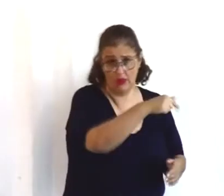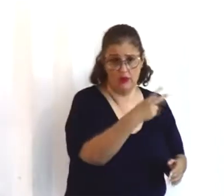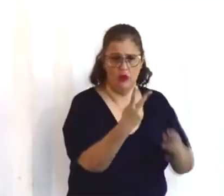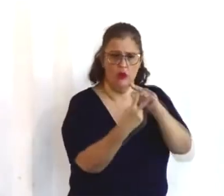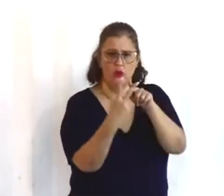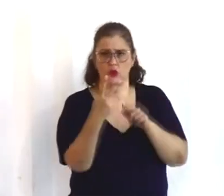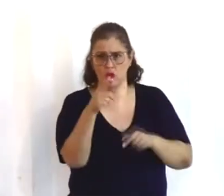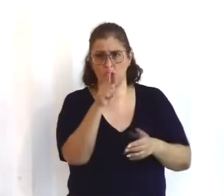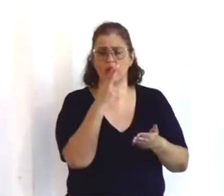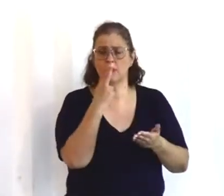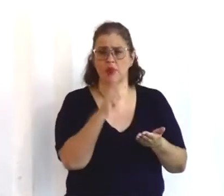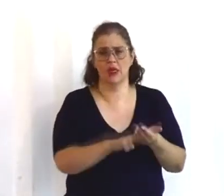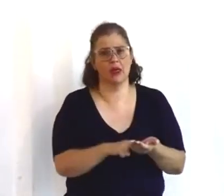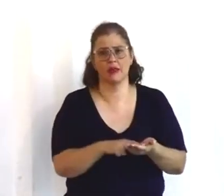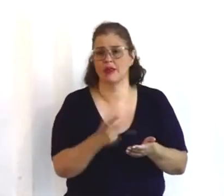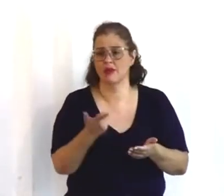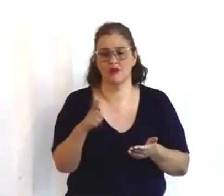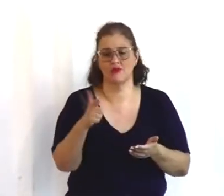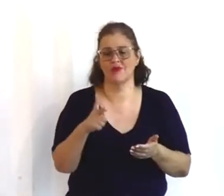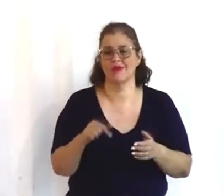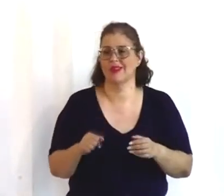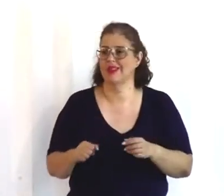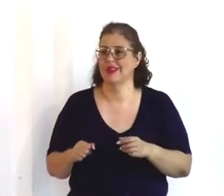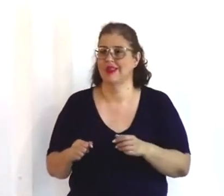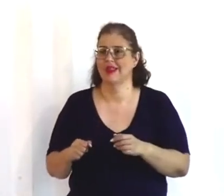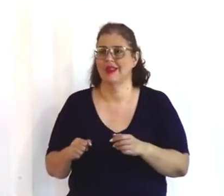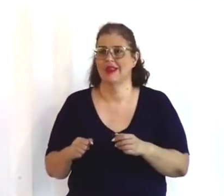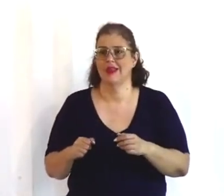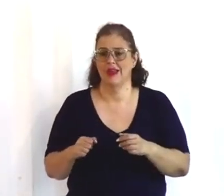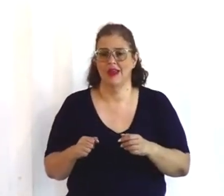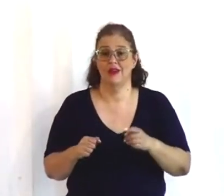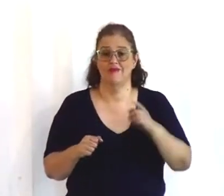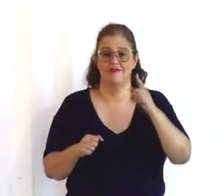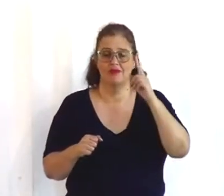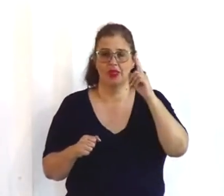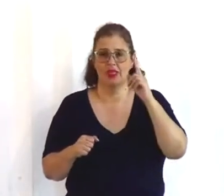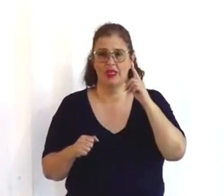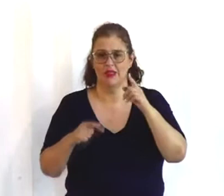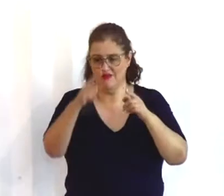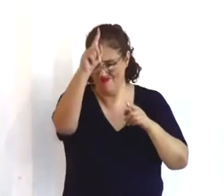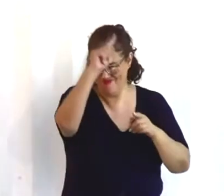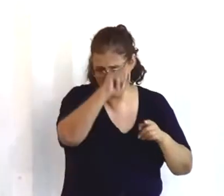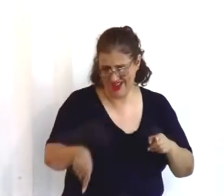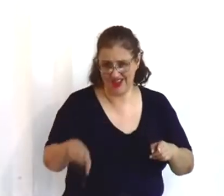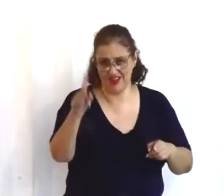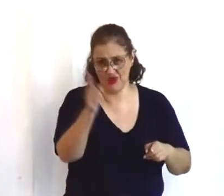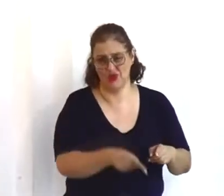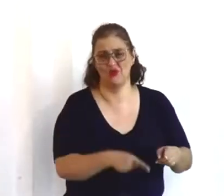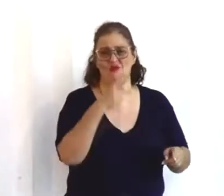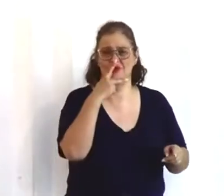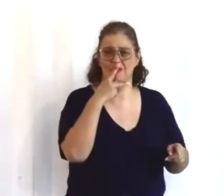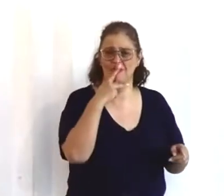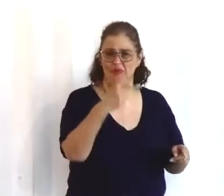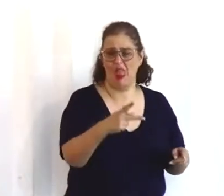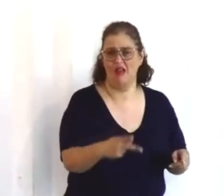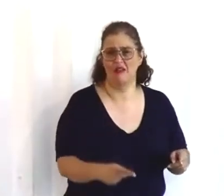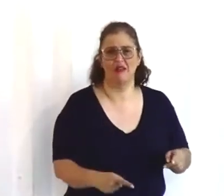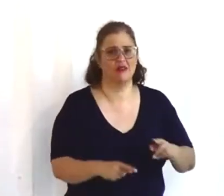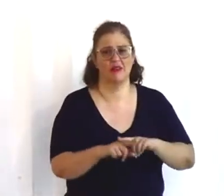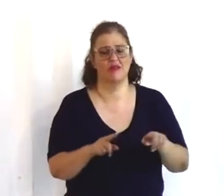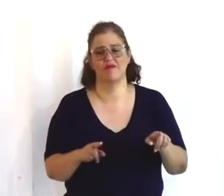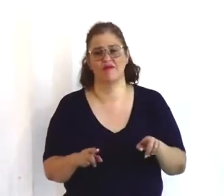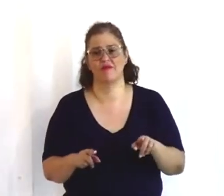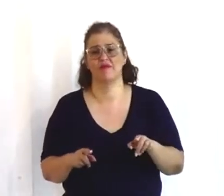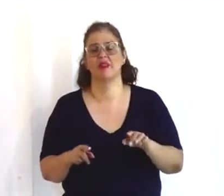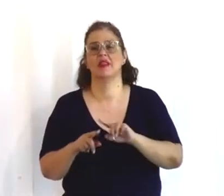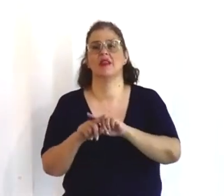contra aquela igreja, contra o que está acontecendo naquela cidade. Mas o que eu quero trabalhar com você nesta manhã são as promessas. As promessas